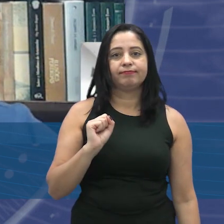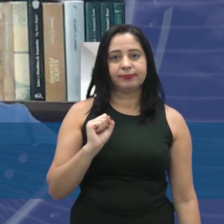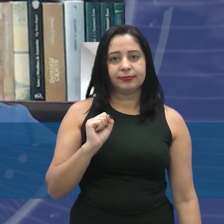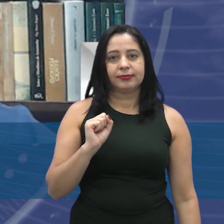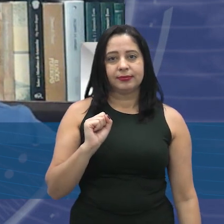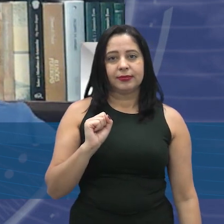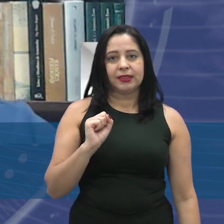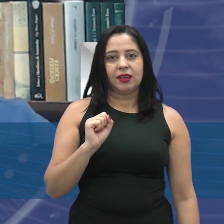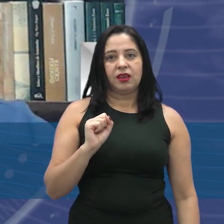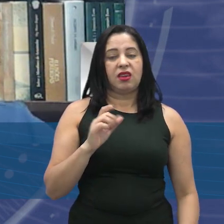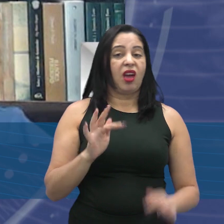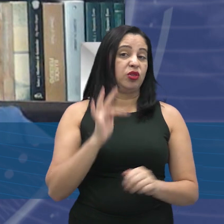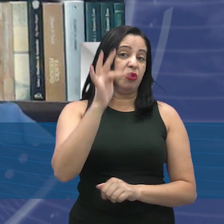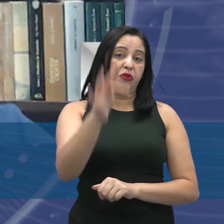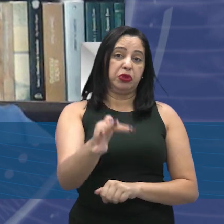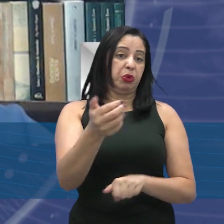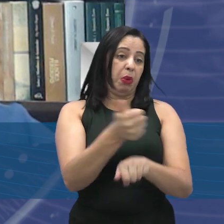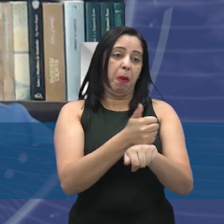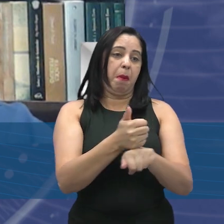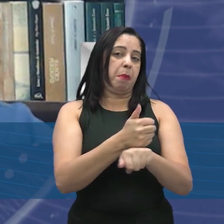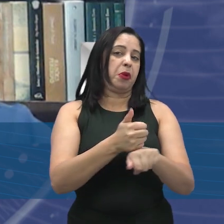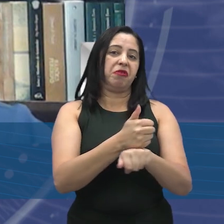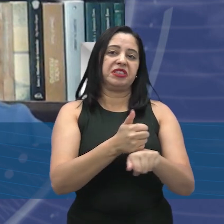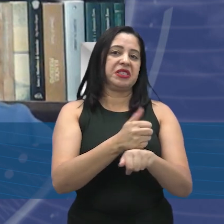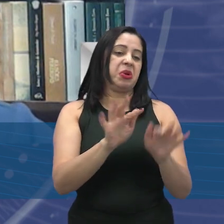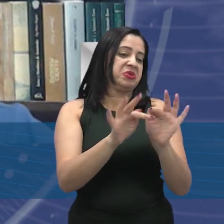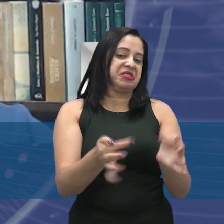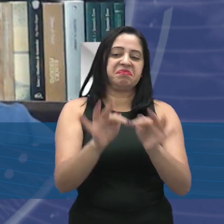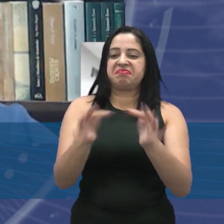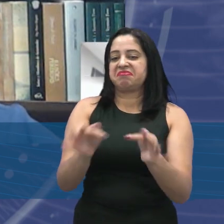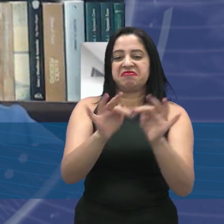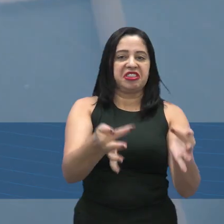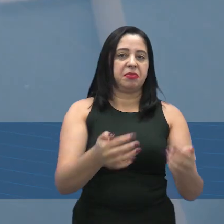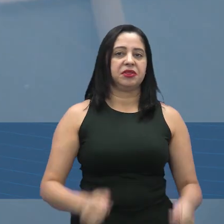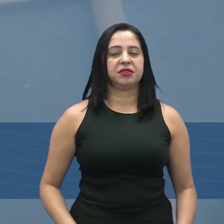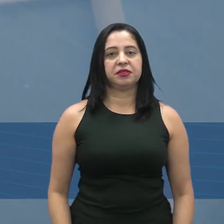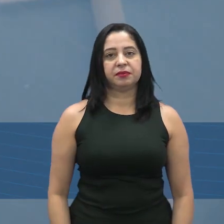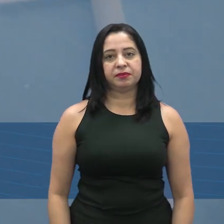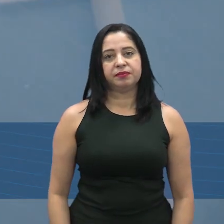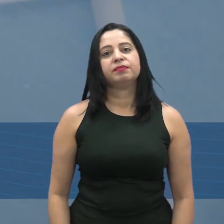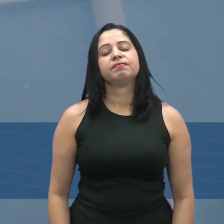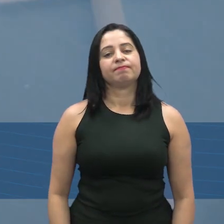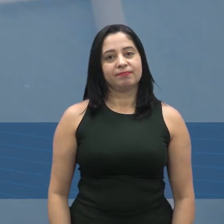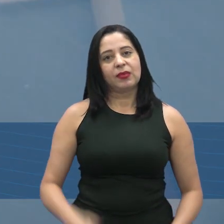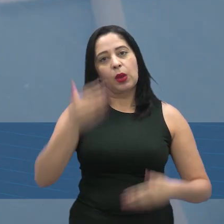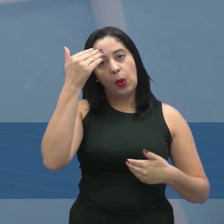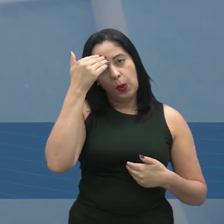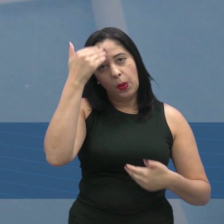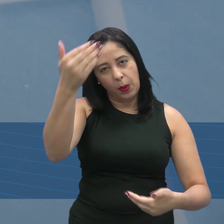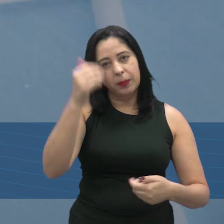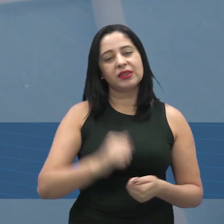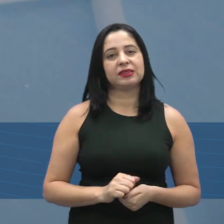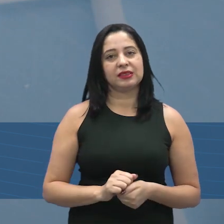ocupar essas profissões que não exigem, evidentemente, nenhum tipo de técnica especializada. Tá, então, obrigada mais uma vez